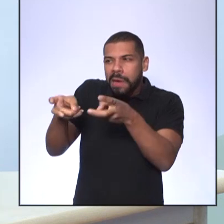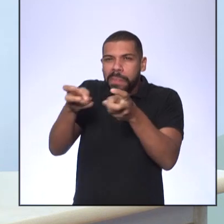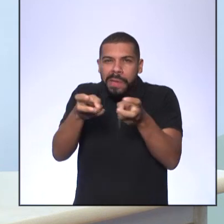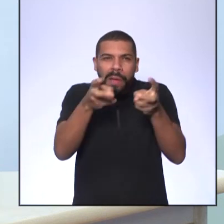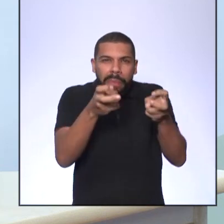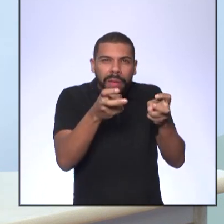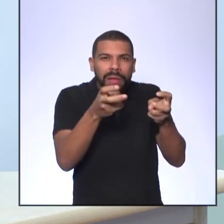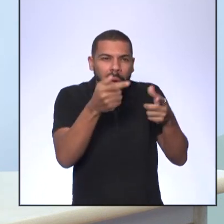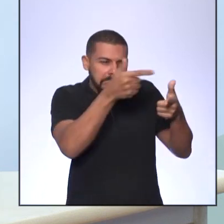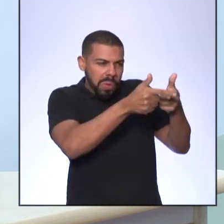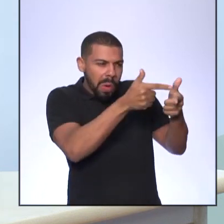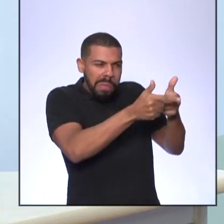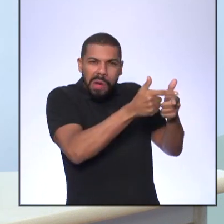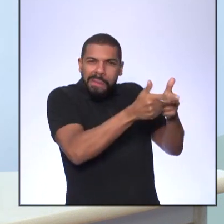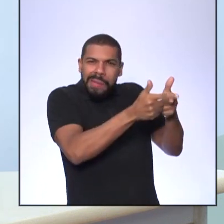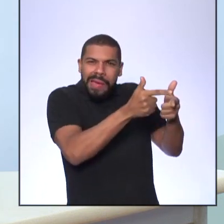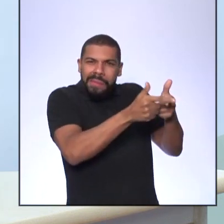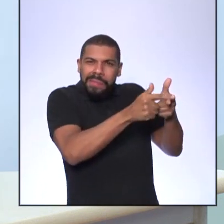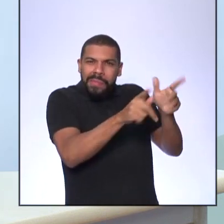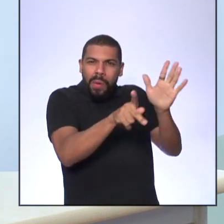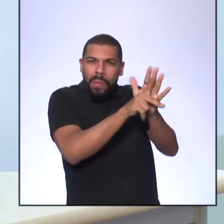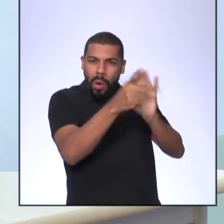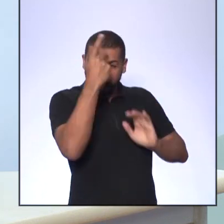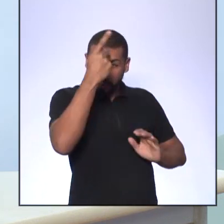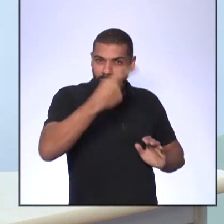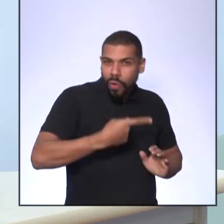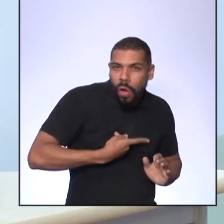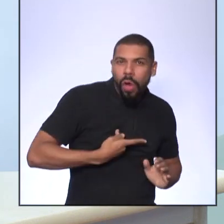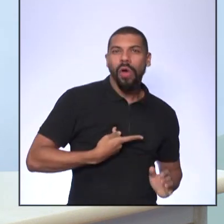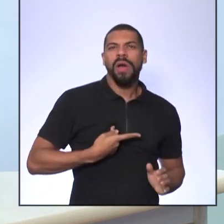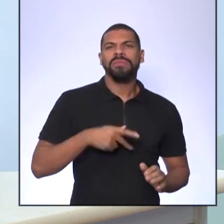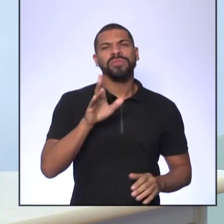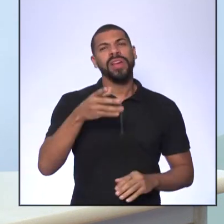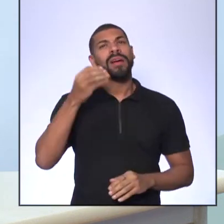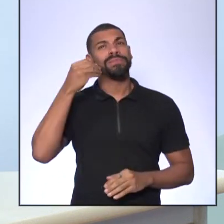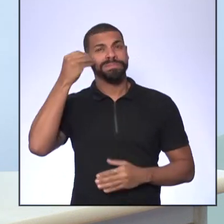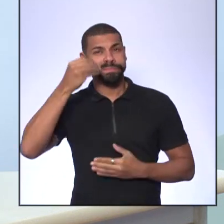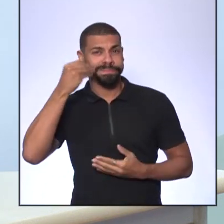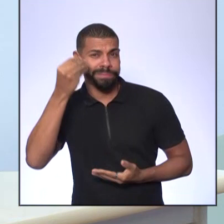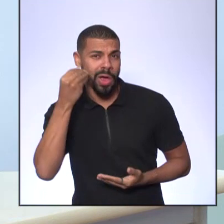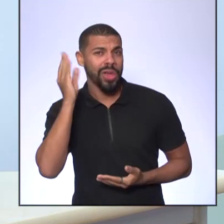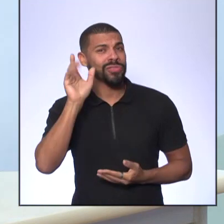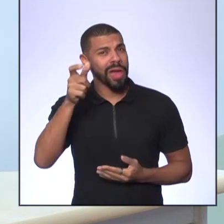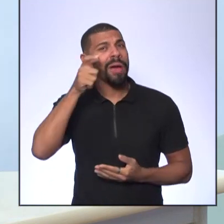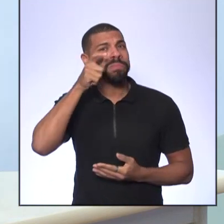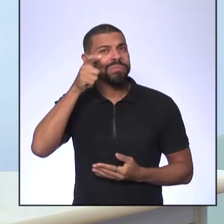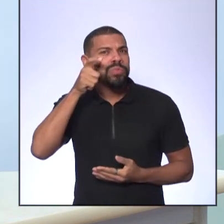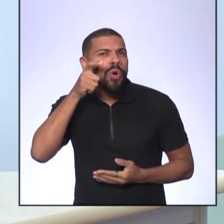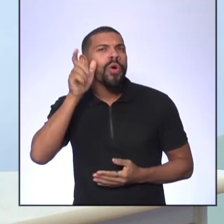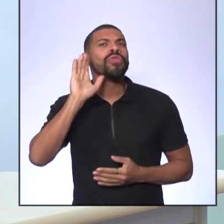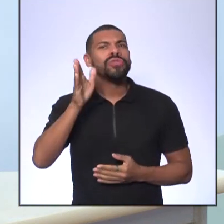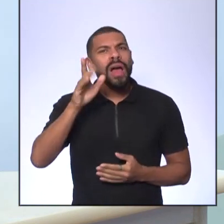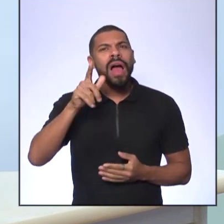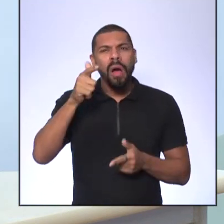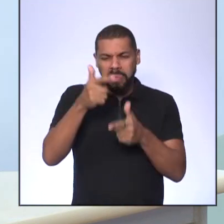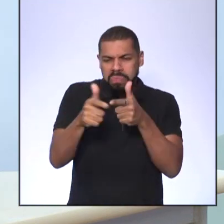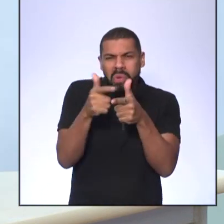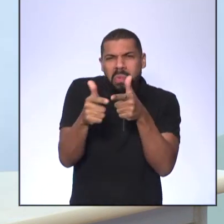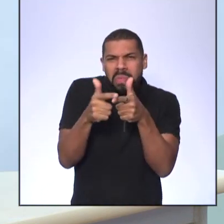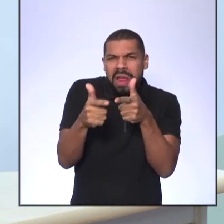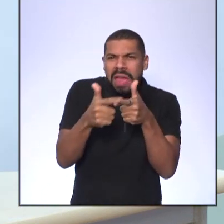de conflitos e suas resoluções. Quem já presenciou, quem já acompanhou, quem já protagonizou algum